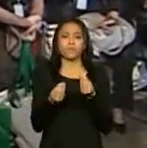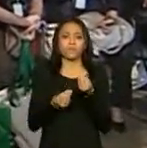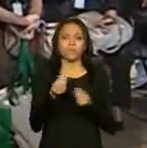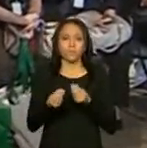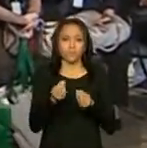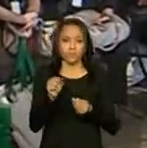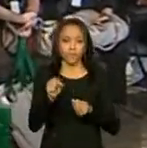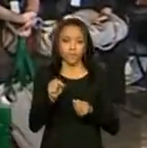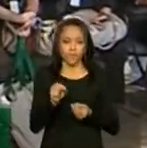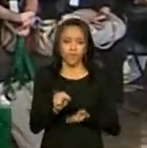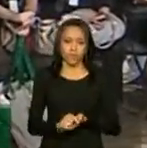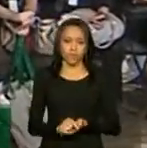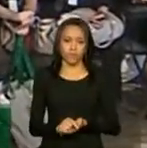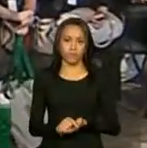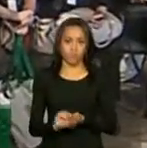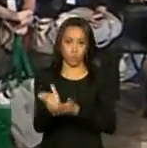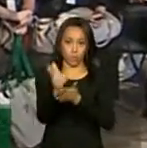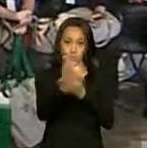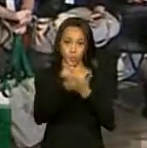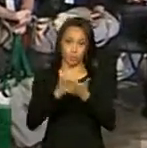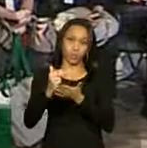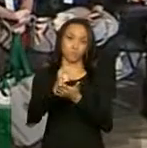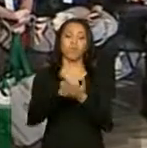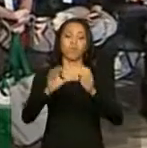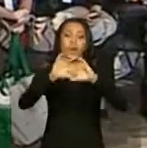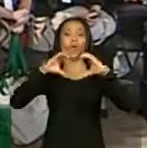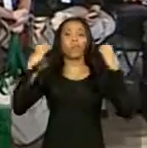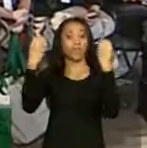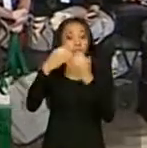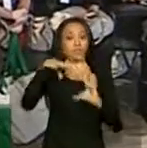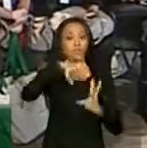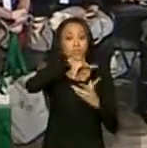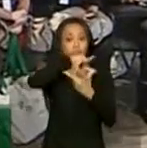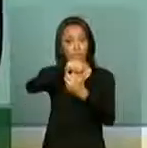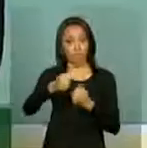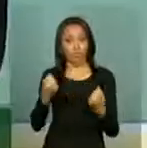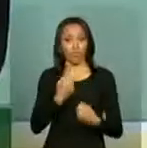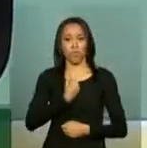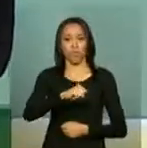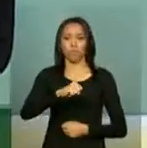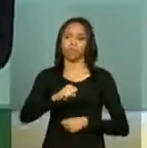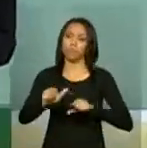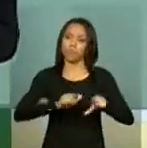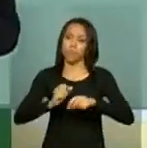da Conferência Global contra o Trabalho Infantil.